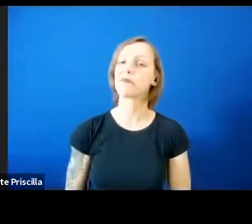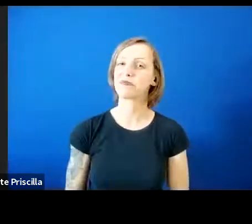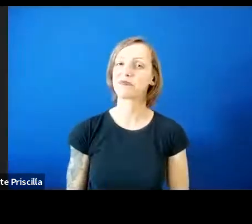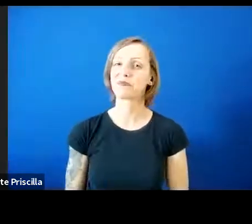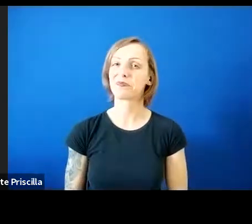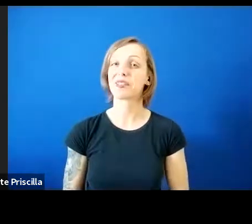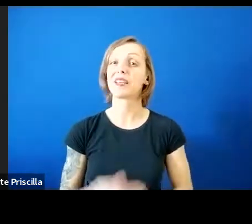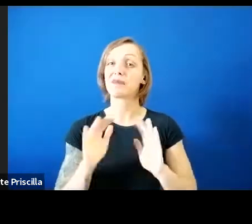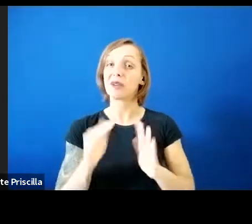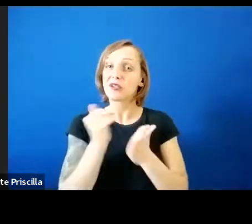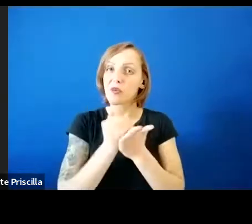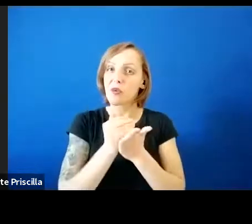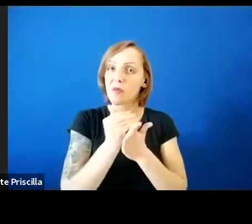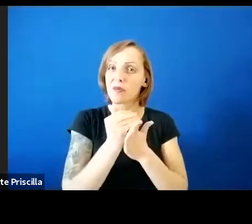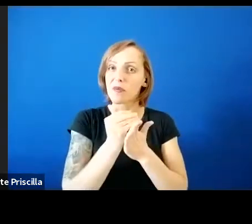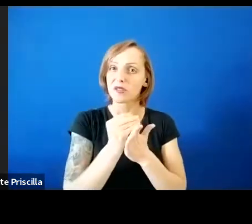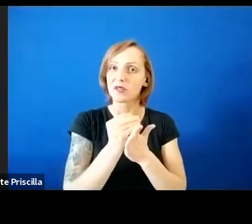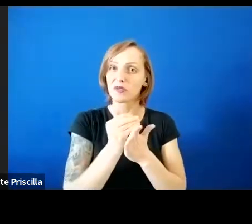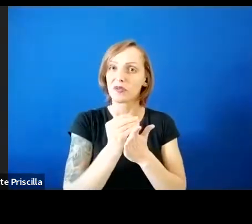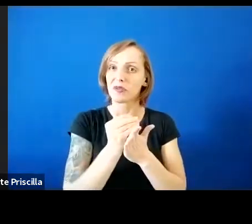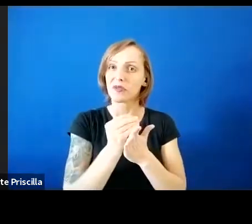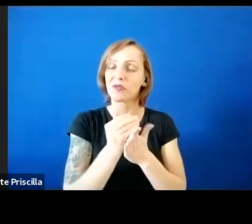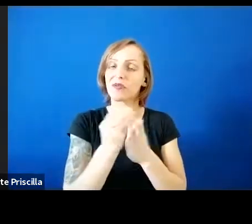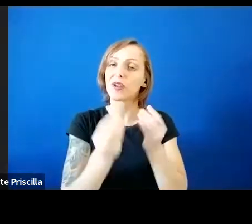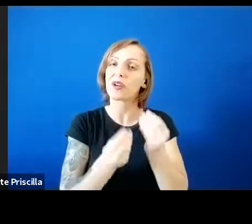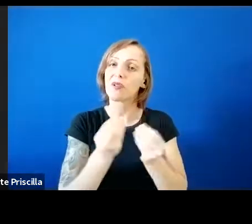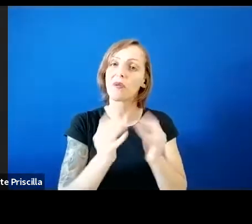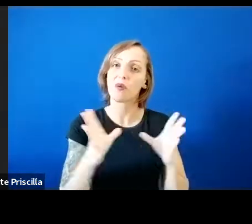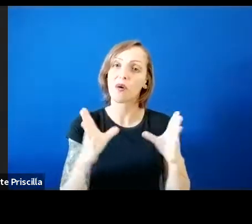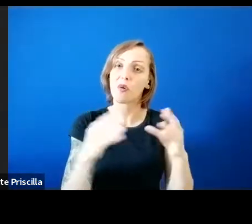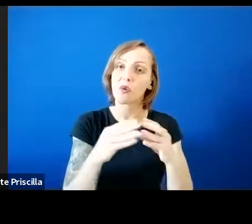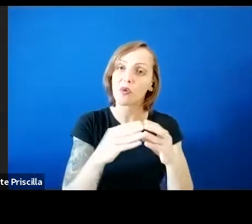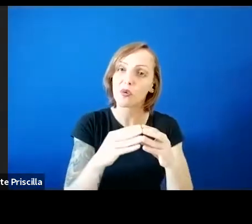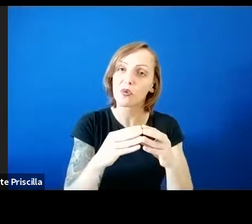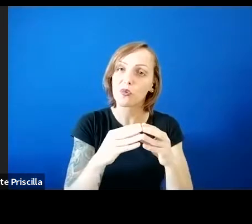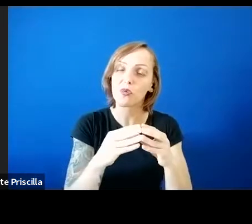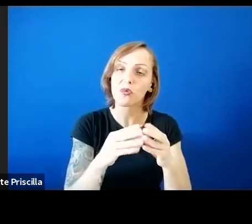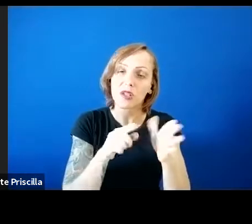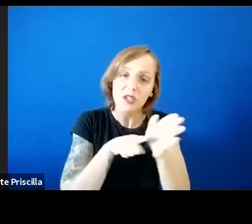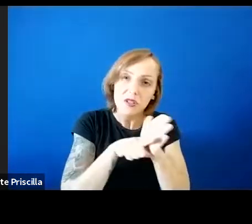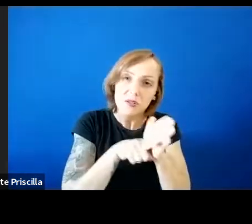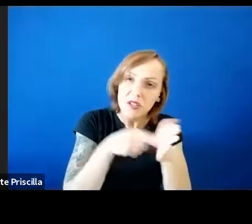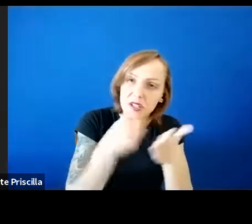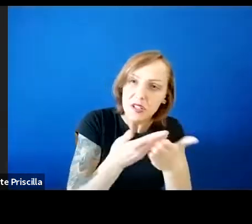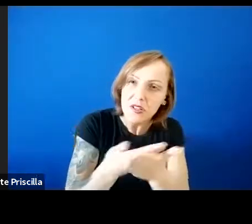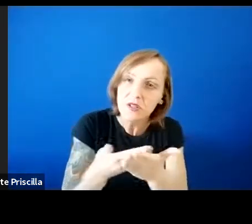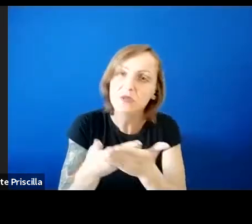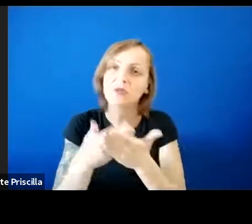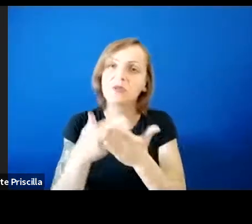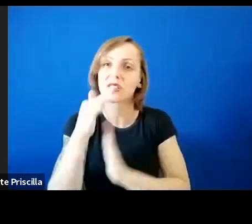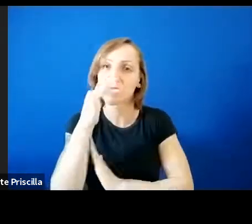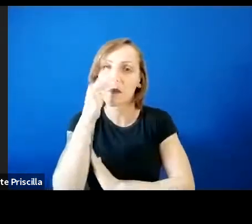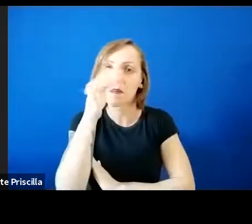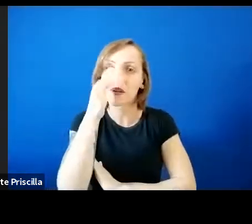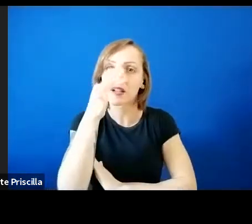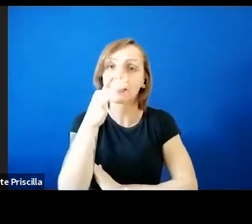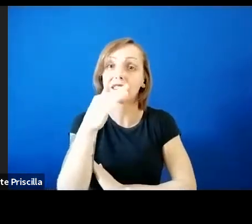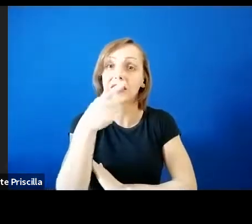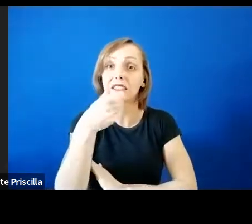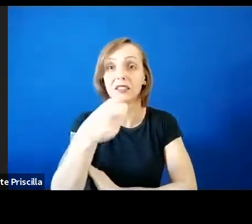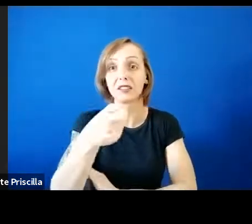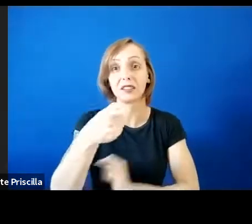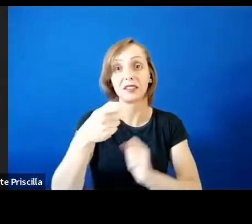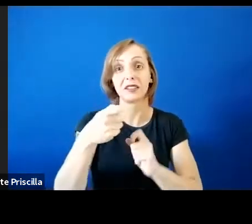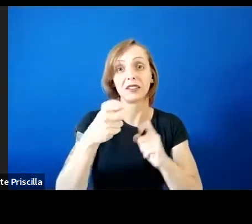grupo de estudos de plantas medicinais, né? Através do professor Alessio, da Viviane Corazza, que, né, lá nos